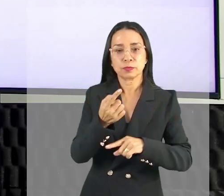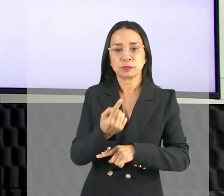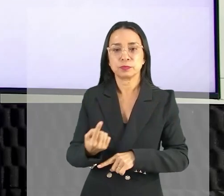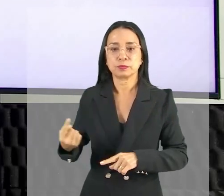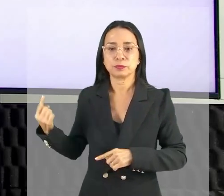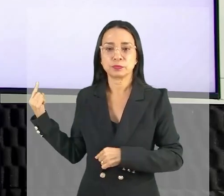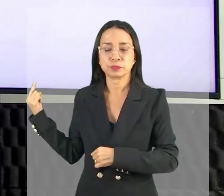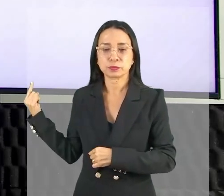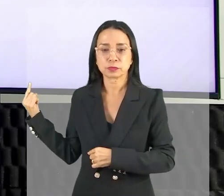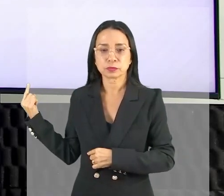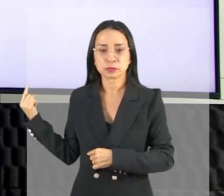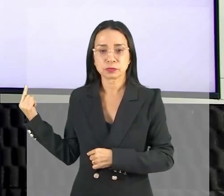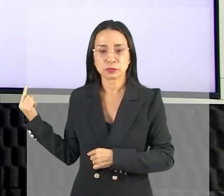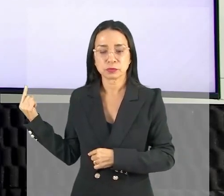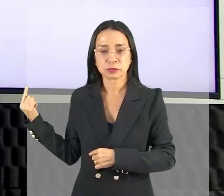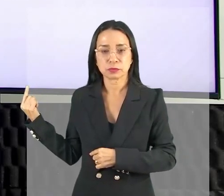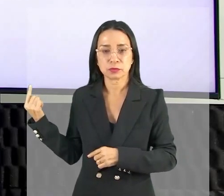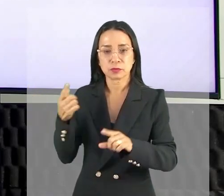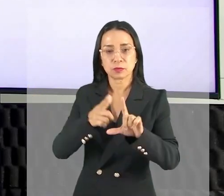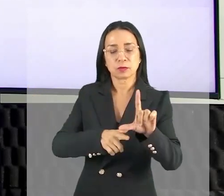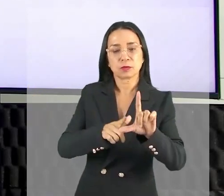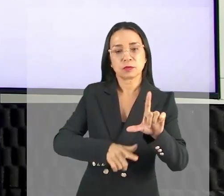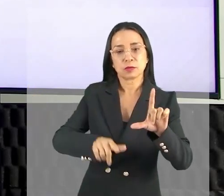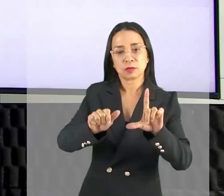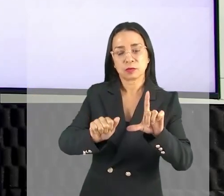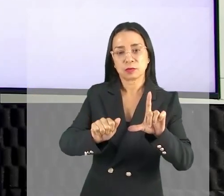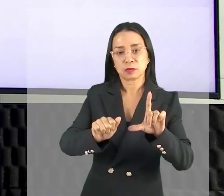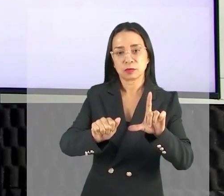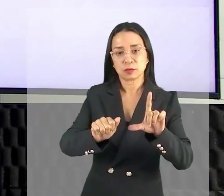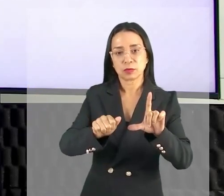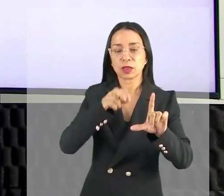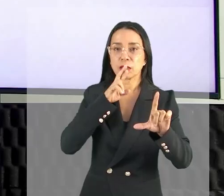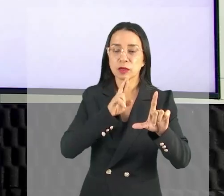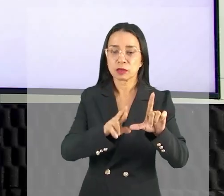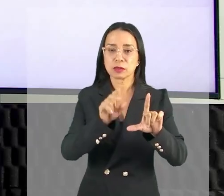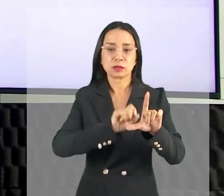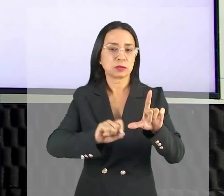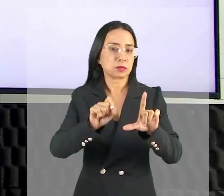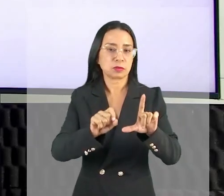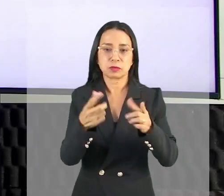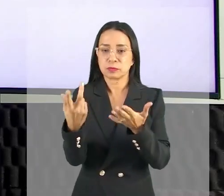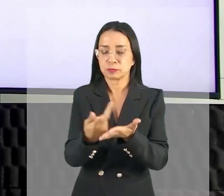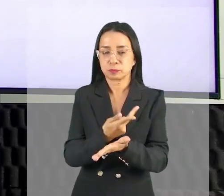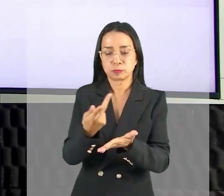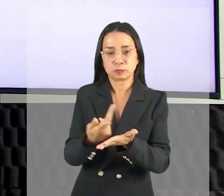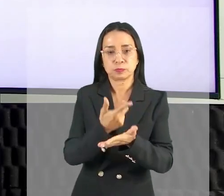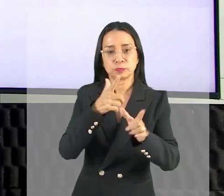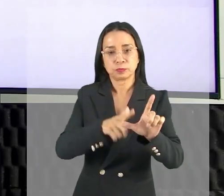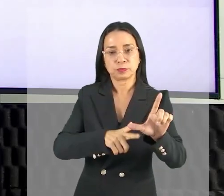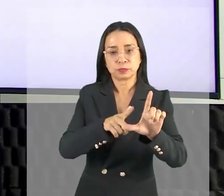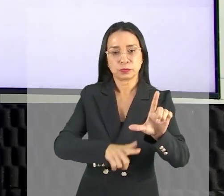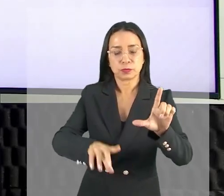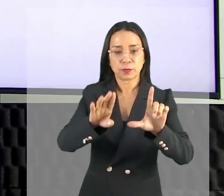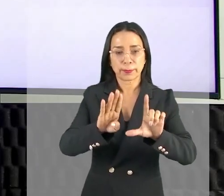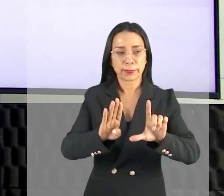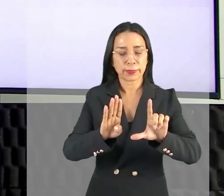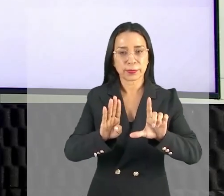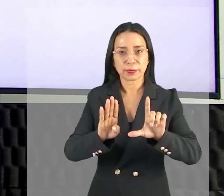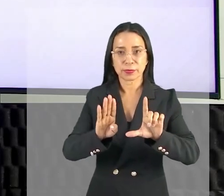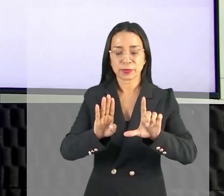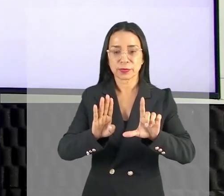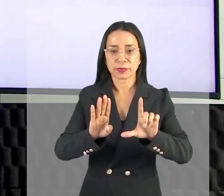fenótipos intermediários, né? Então, essa alternativa aqui não procede. A seleção